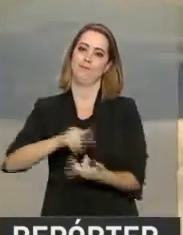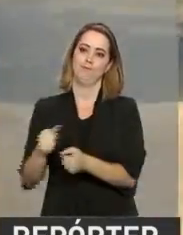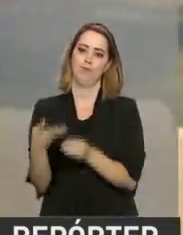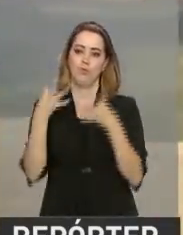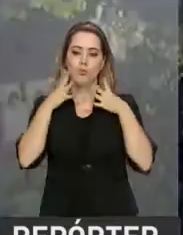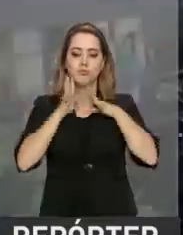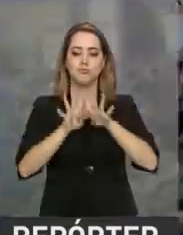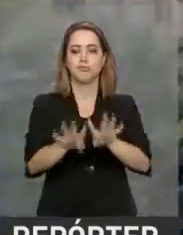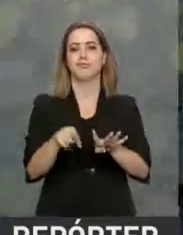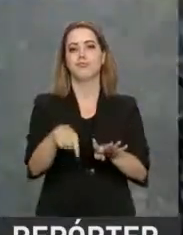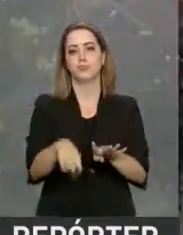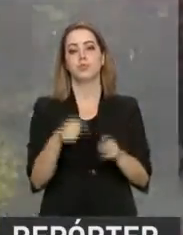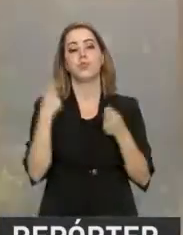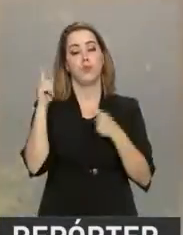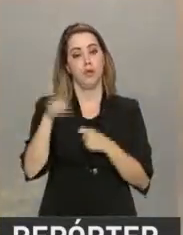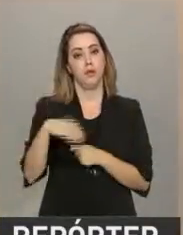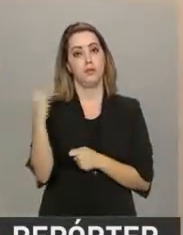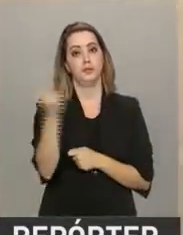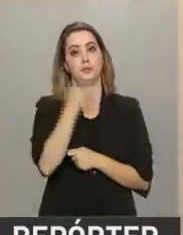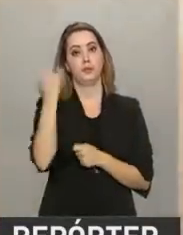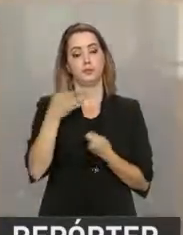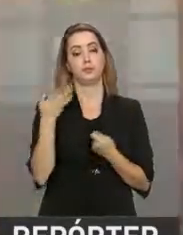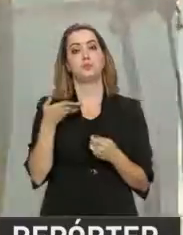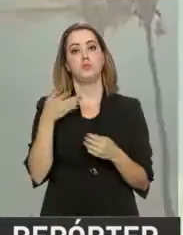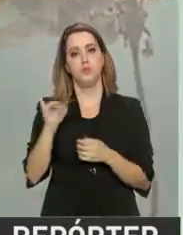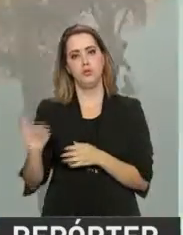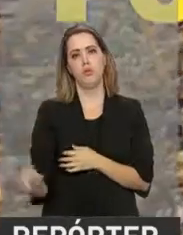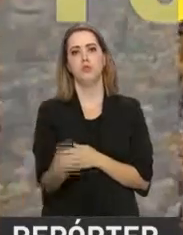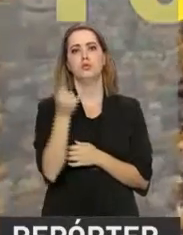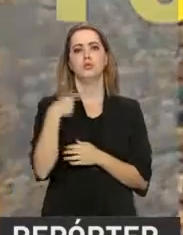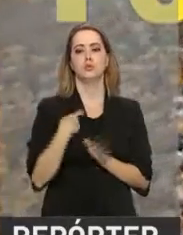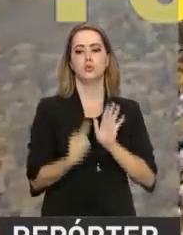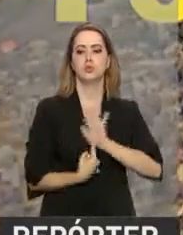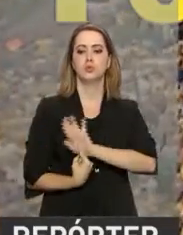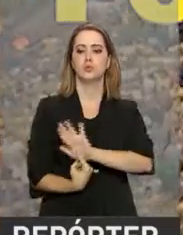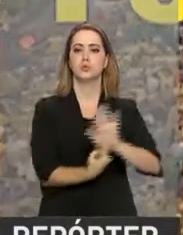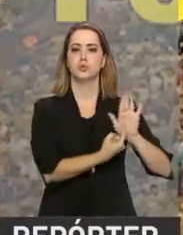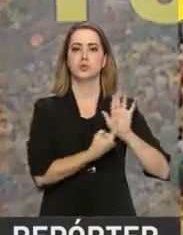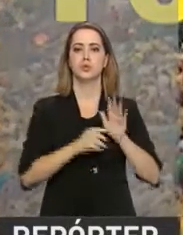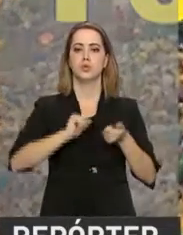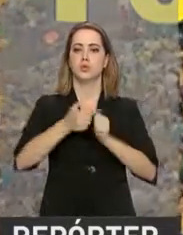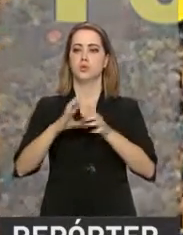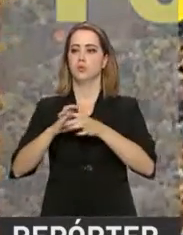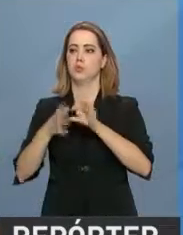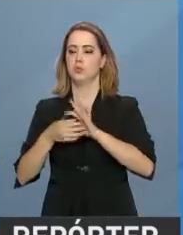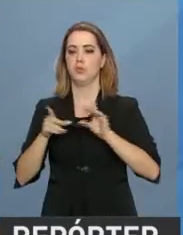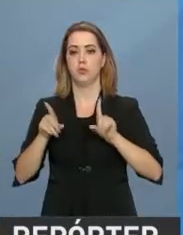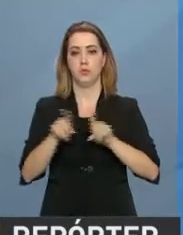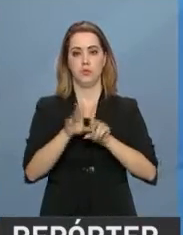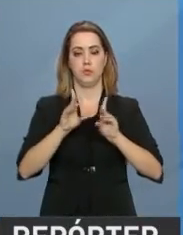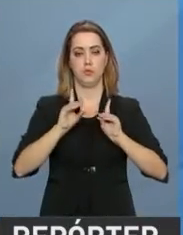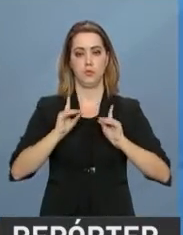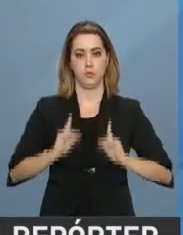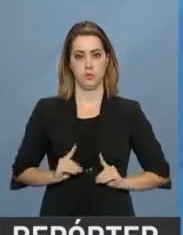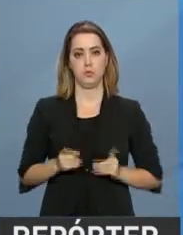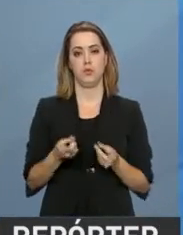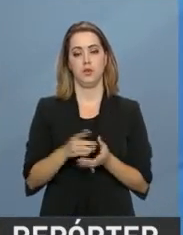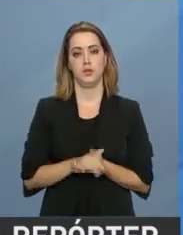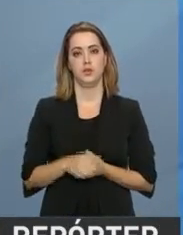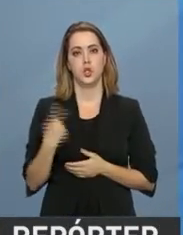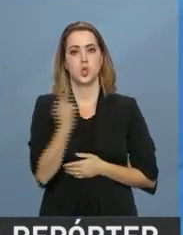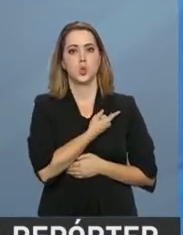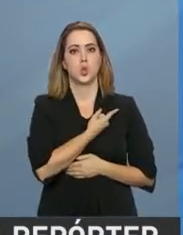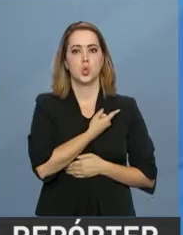aproveitar a exposição internacional do brasil a partir das olimpíadas e paraolimpíadas estivemos na